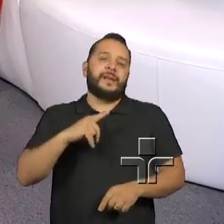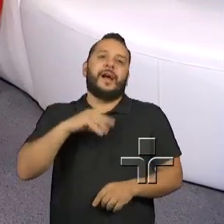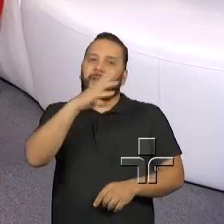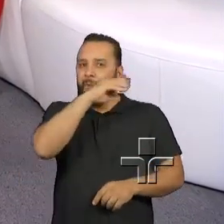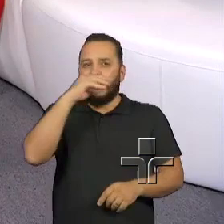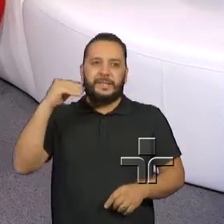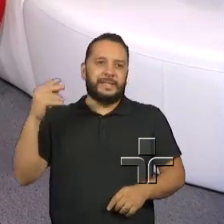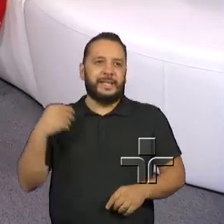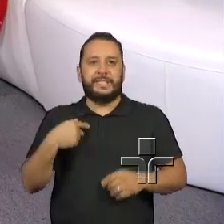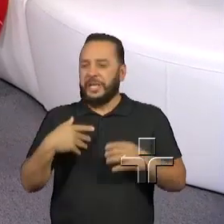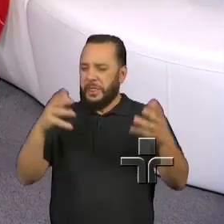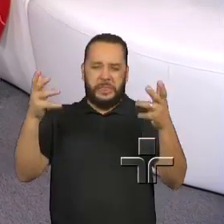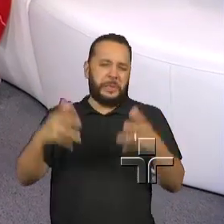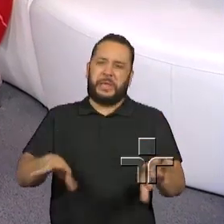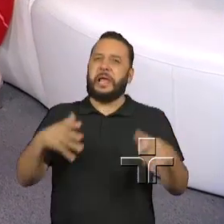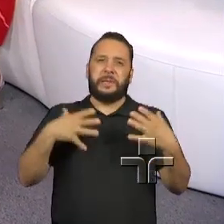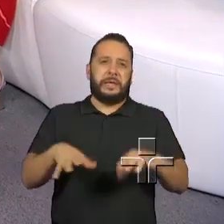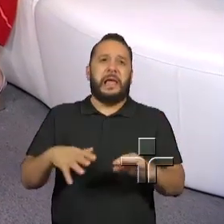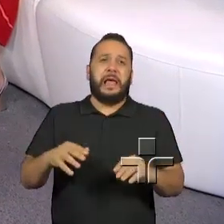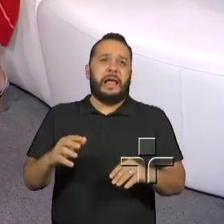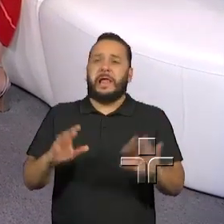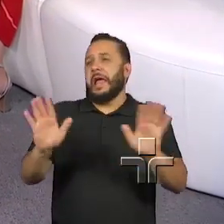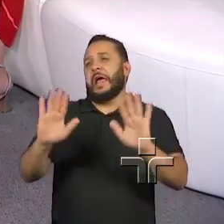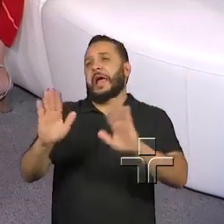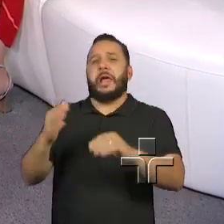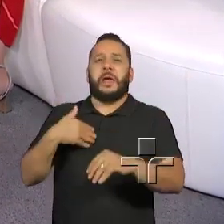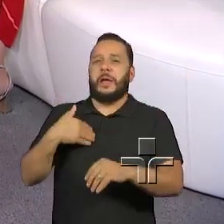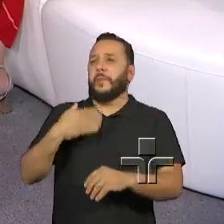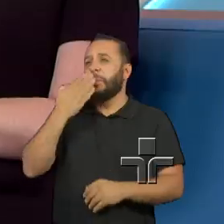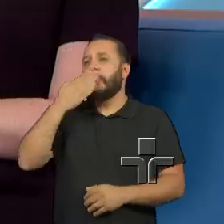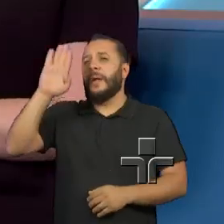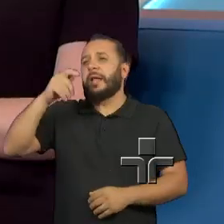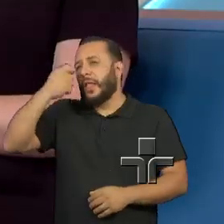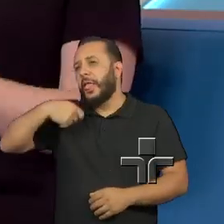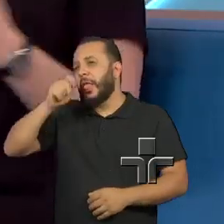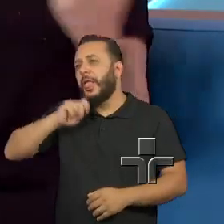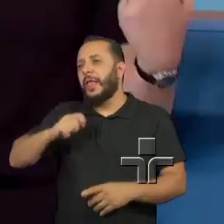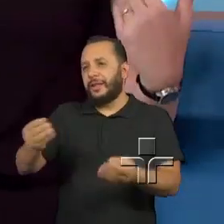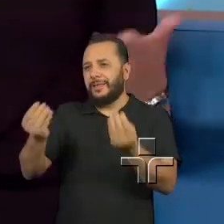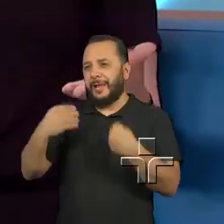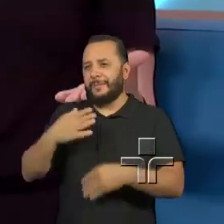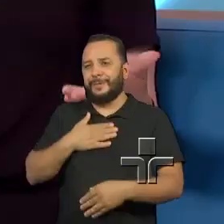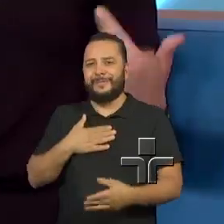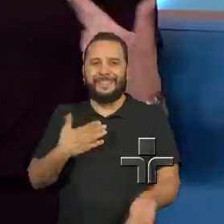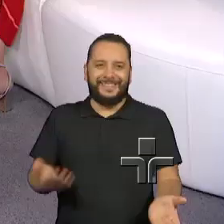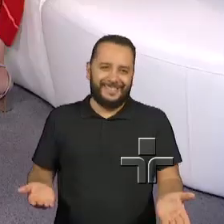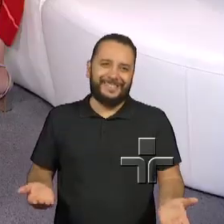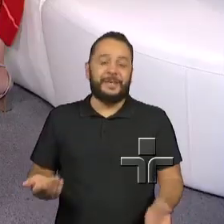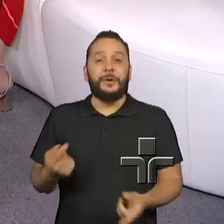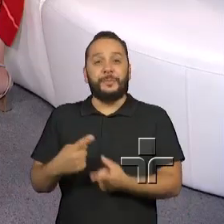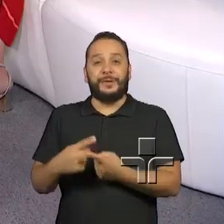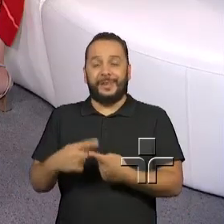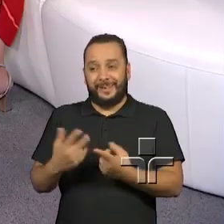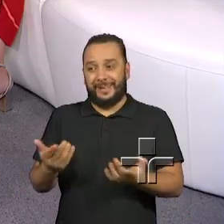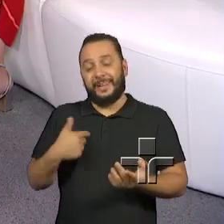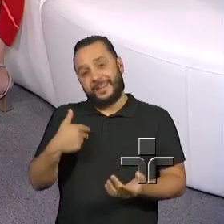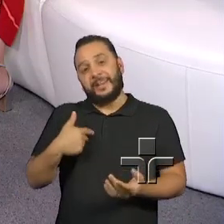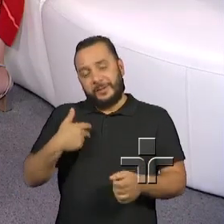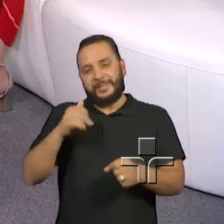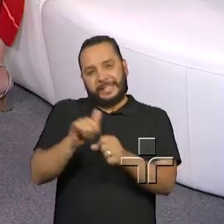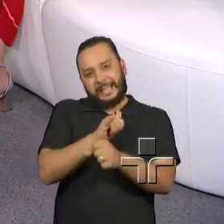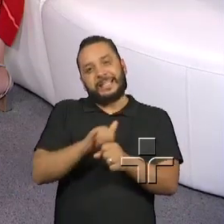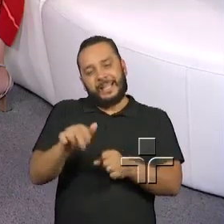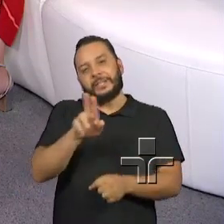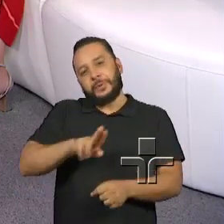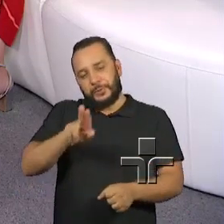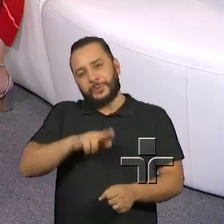adolescentes. Fazem um escândalo. Eu tenho que prometer pirulito para eles depois, né? Pior é que para dar vacina você até usa algumas artimanhas. Às